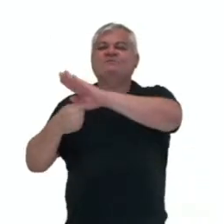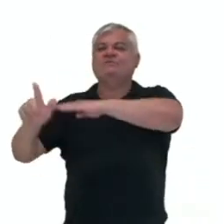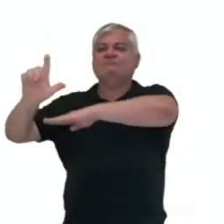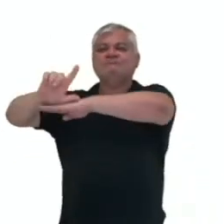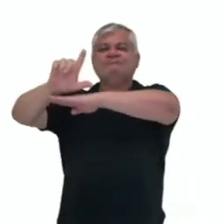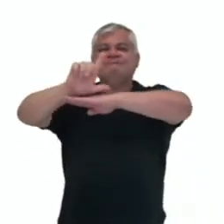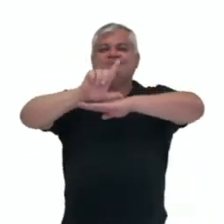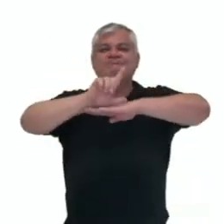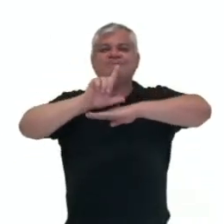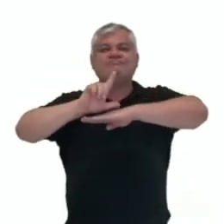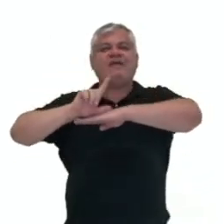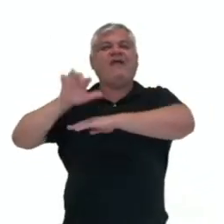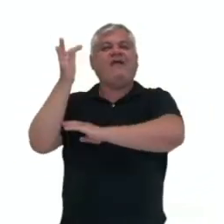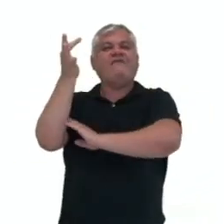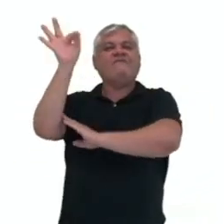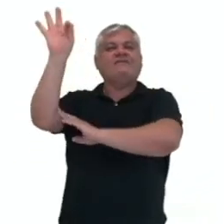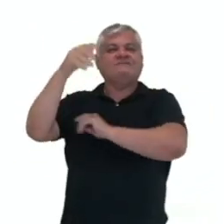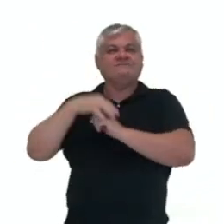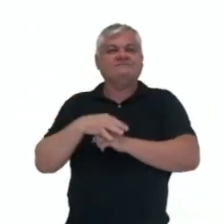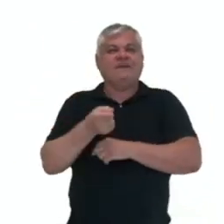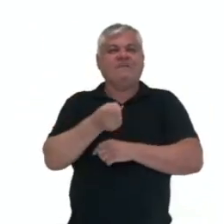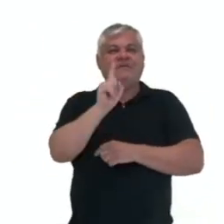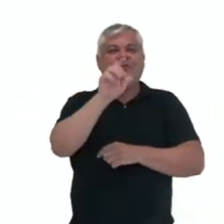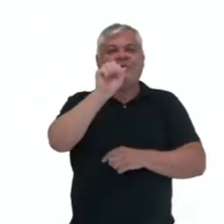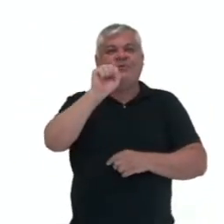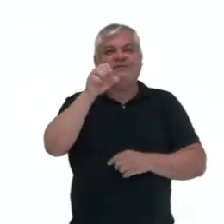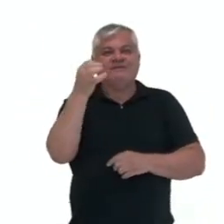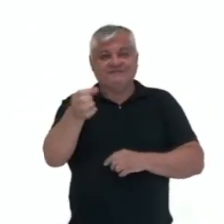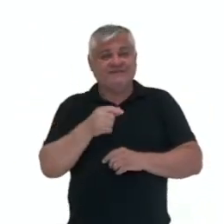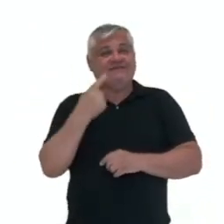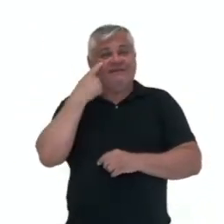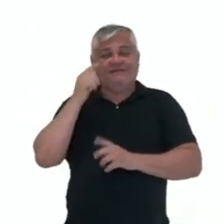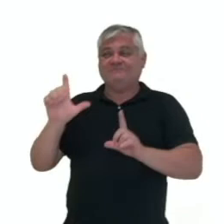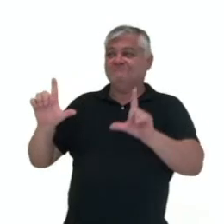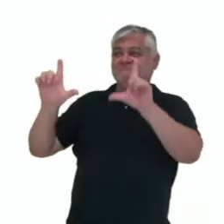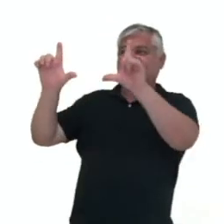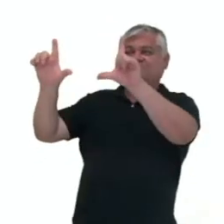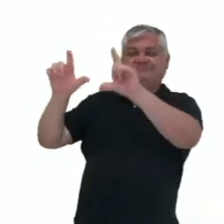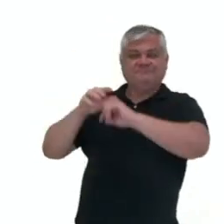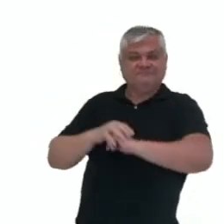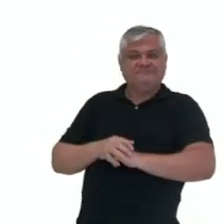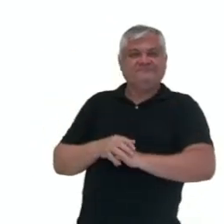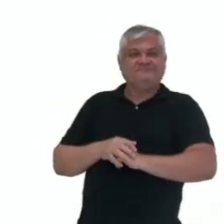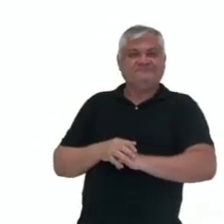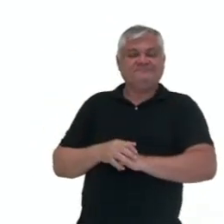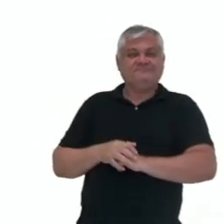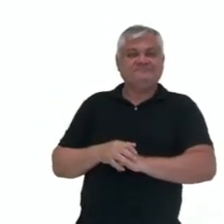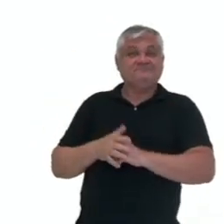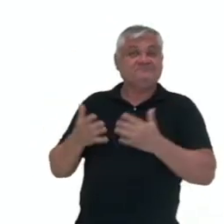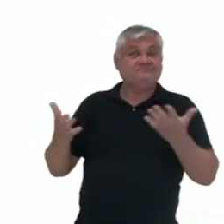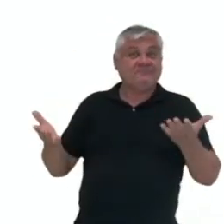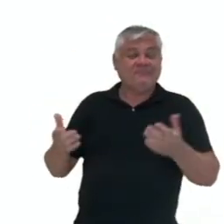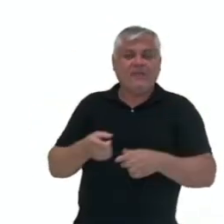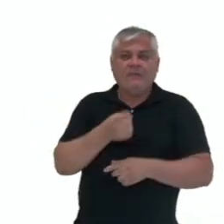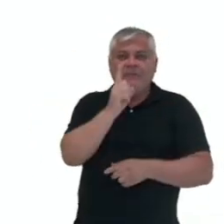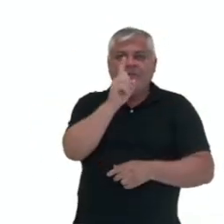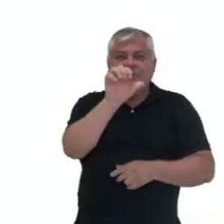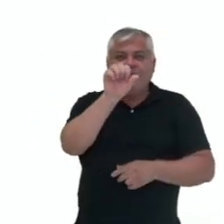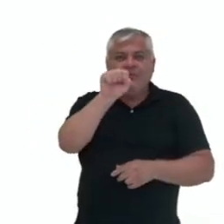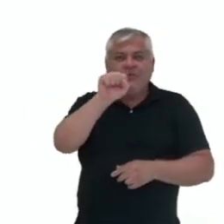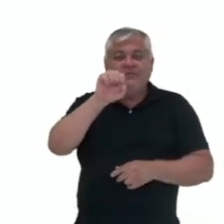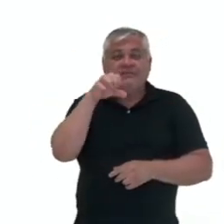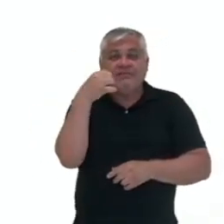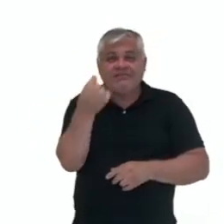em 1886. Observem esta imagem, uma de suas pinturas, embora naquela época, em 1886, ele